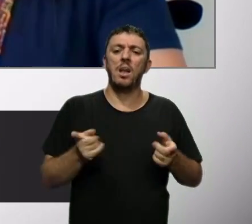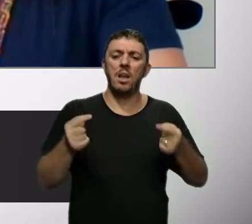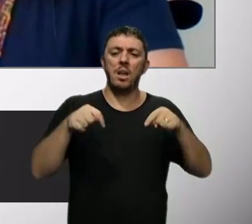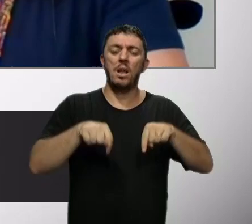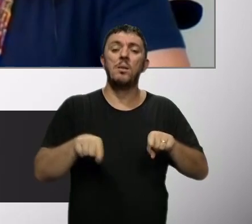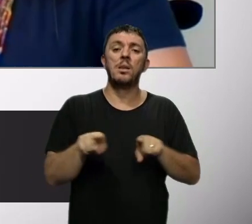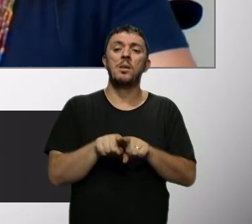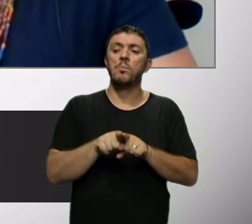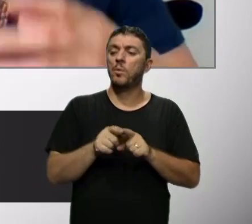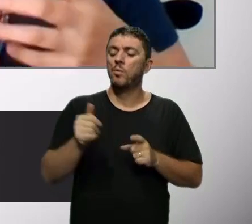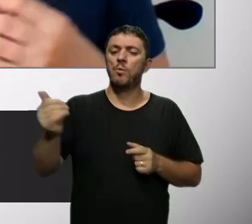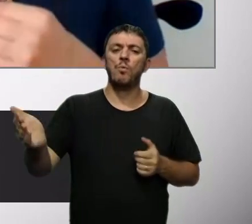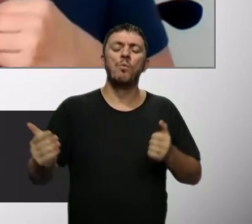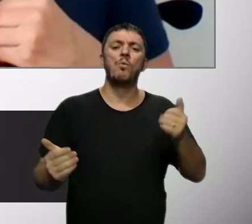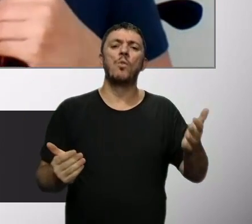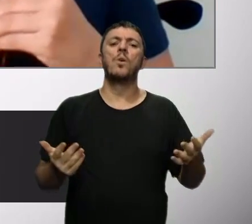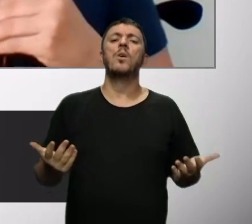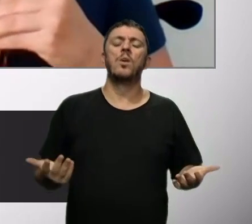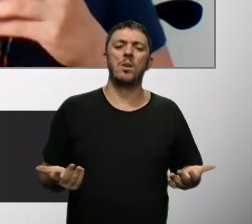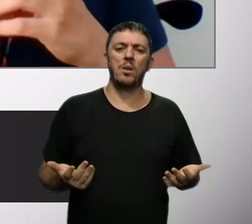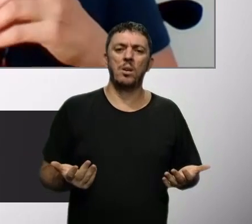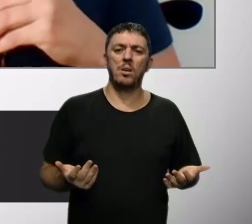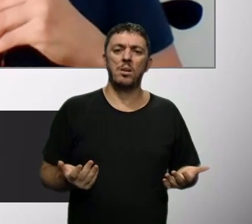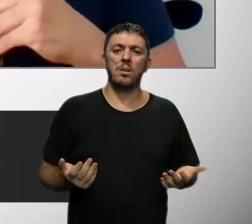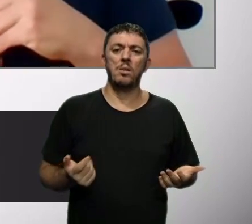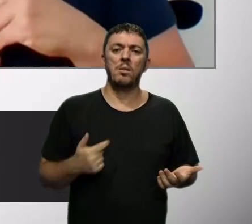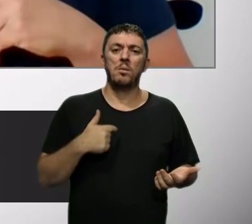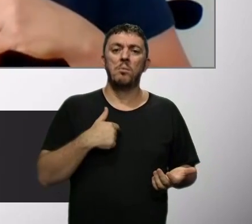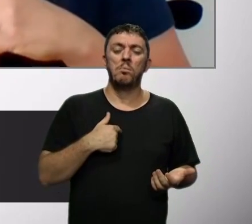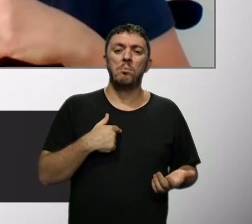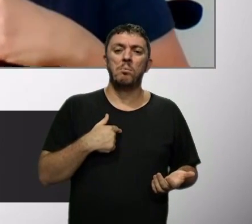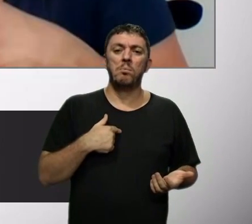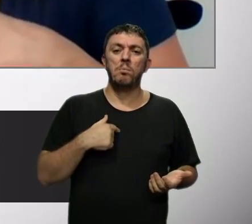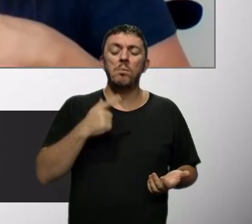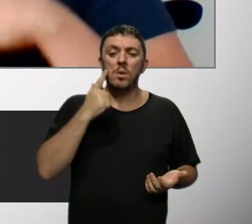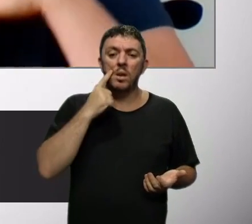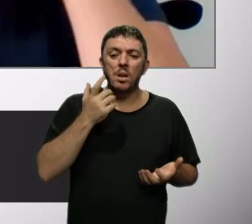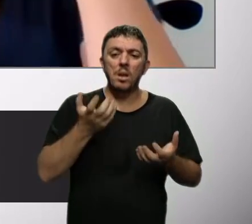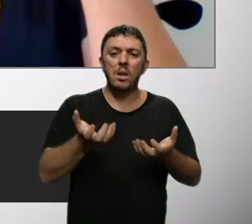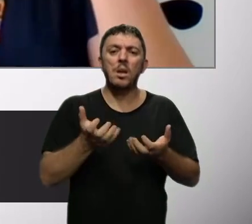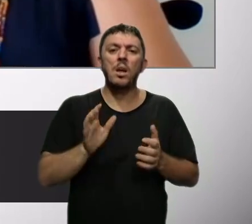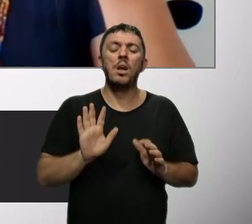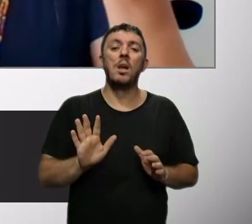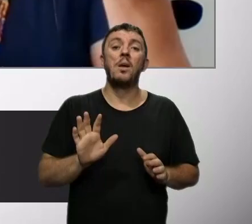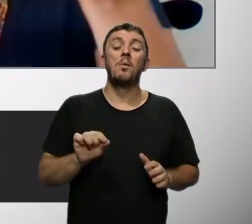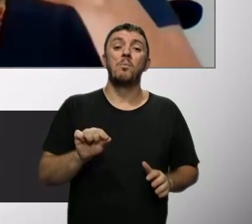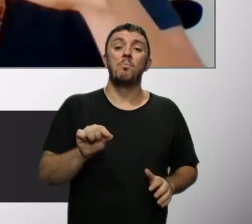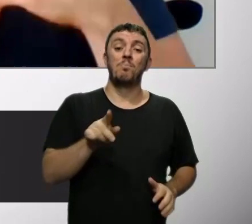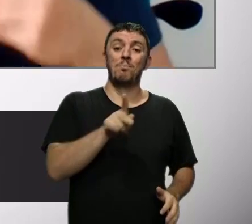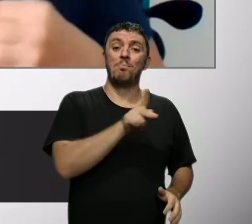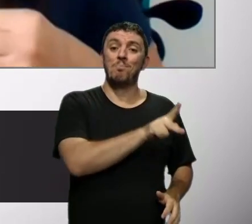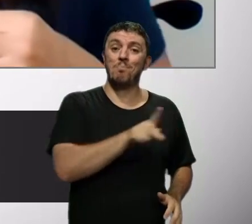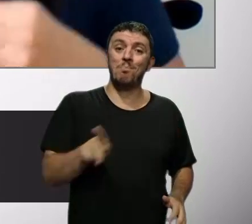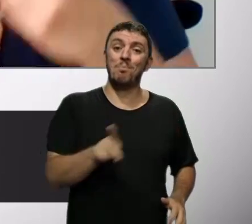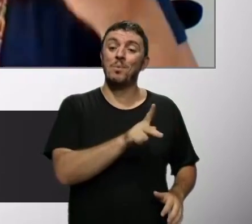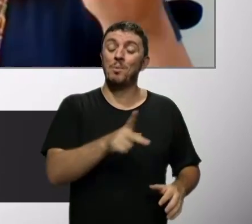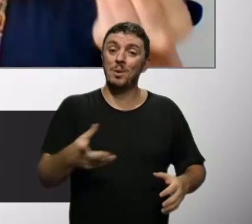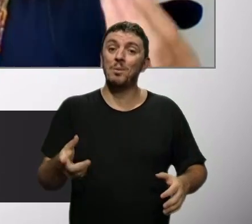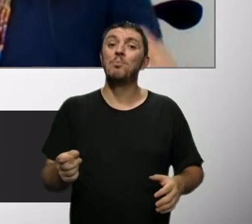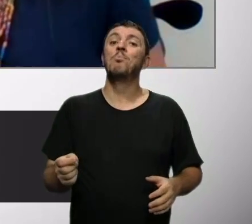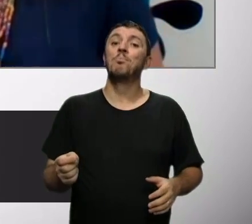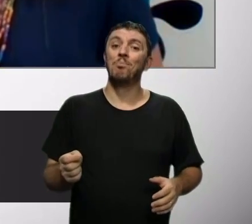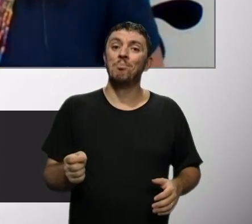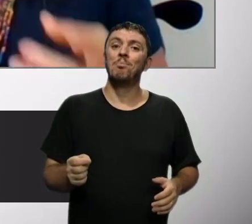do lado de fora, né? E isso requer um outro nível de presença dos educadores, isso requer uma